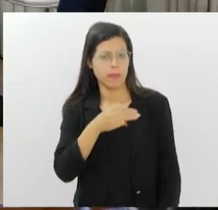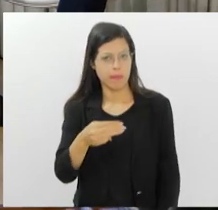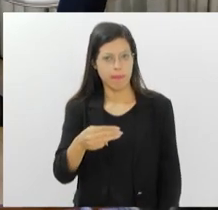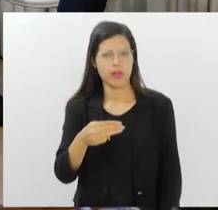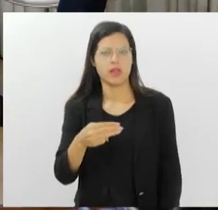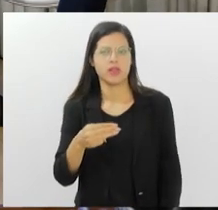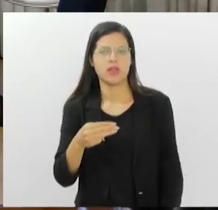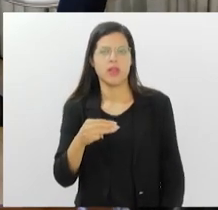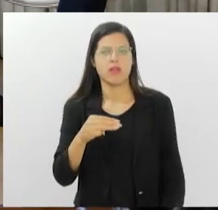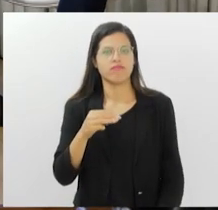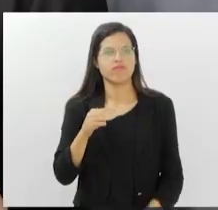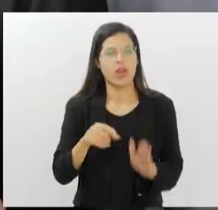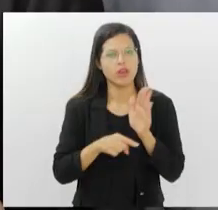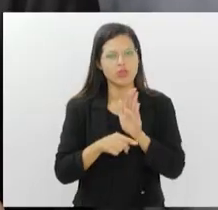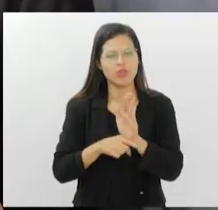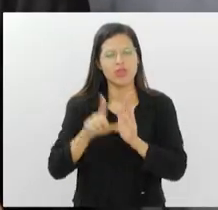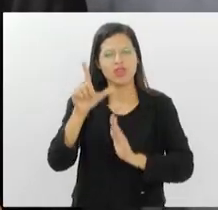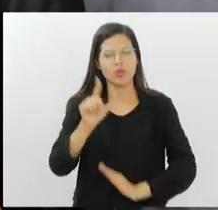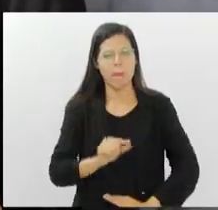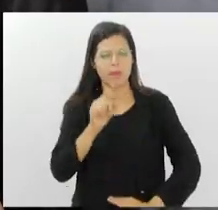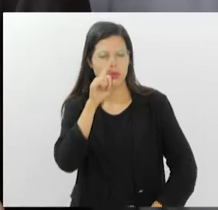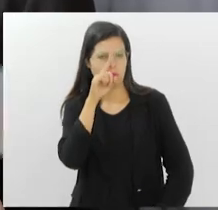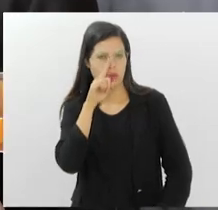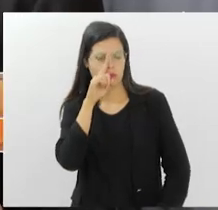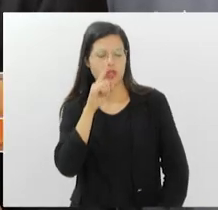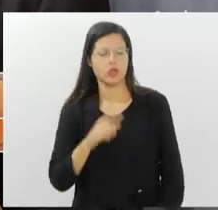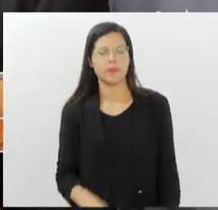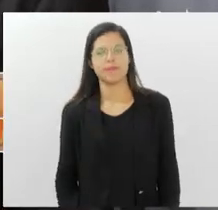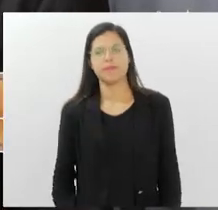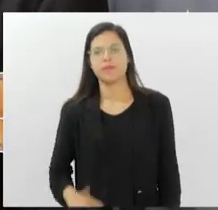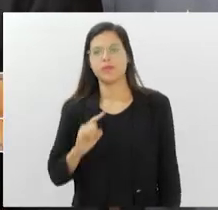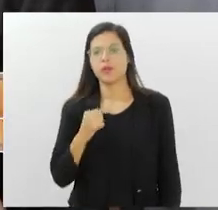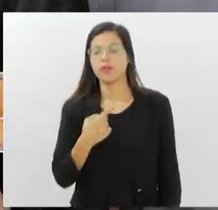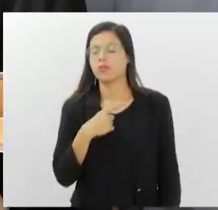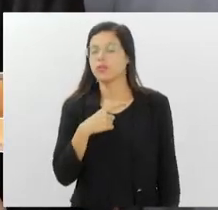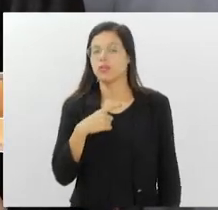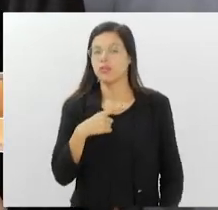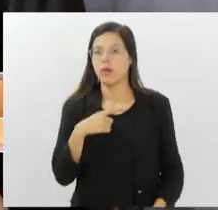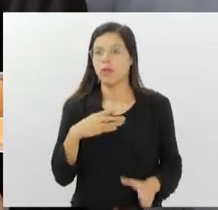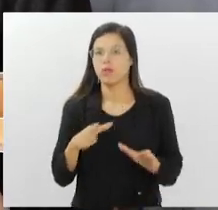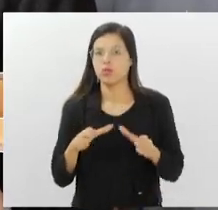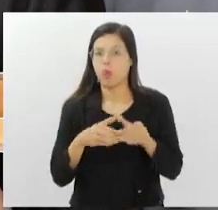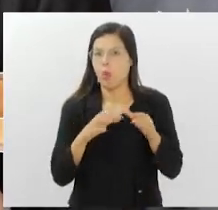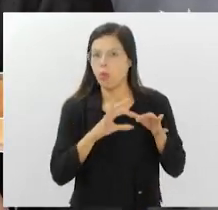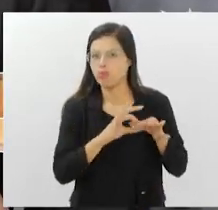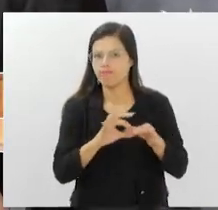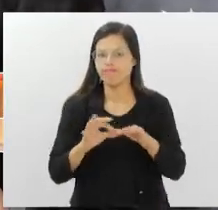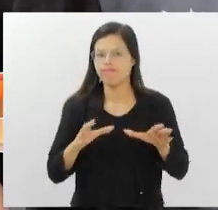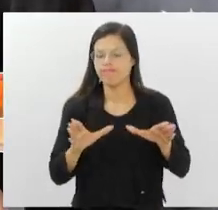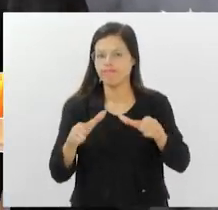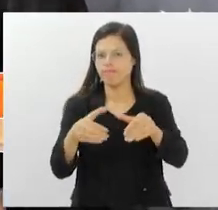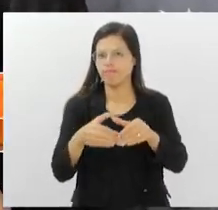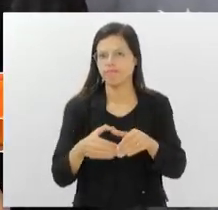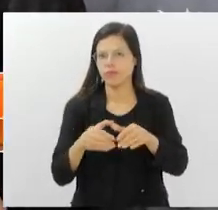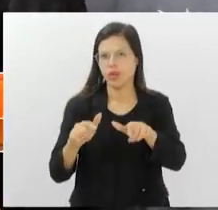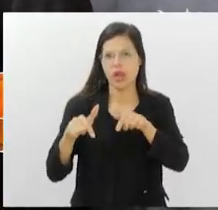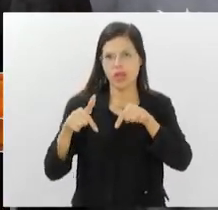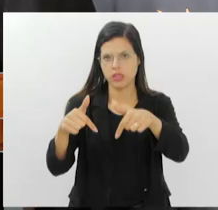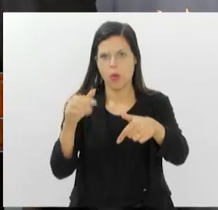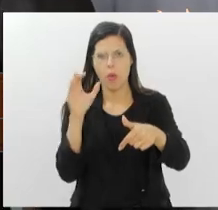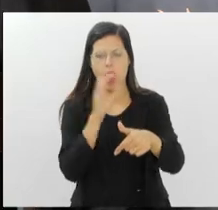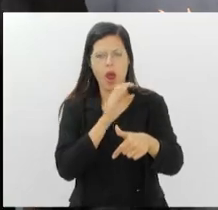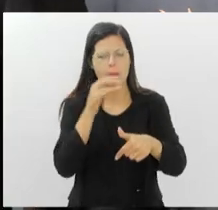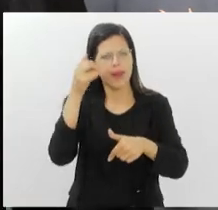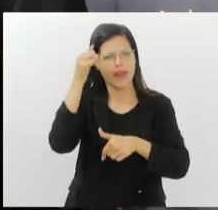na redução de riscos. Nós temos uma rede de comunicação imediata, rápida e precisa, para evitar que